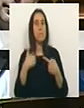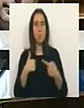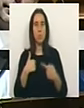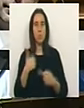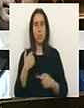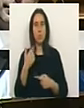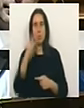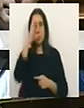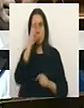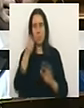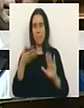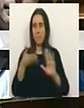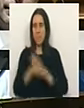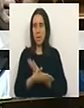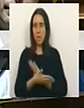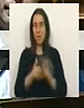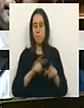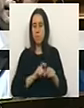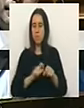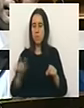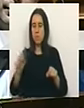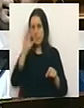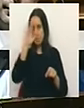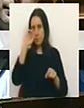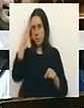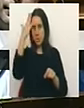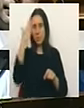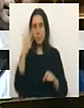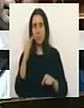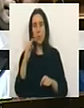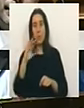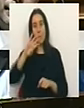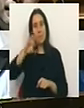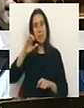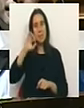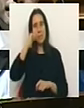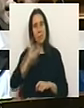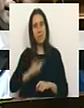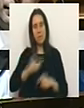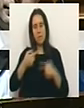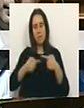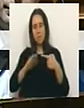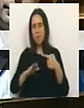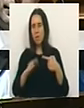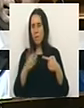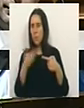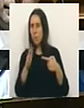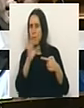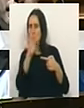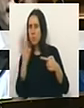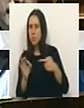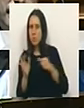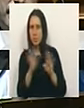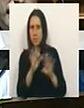ao Governo e iniciei mandato como Primeiro-Ministro, o déficit do país era de cerca de 11%.